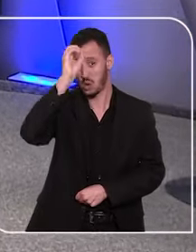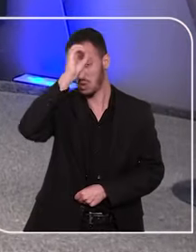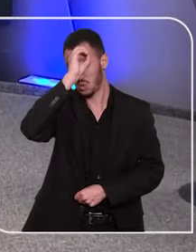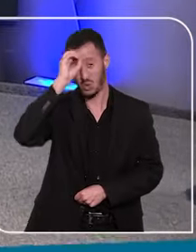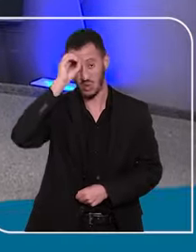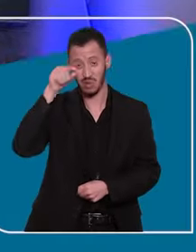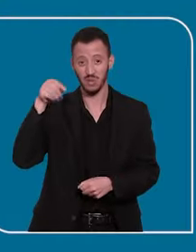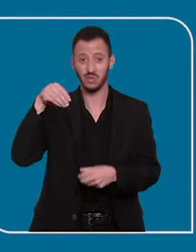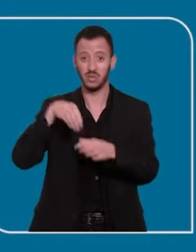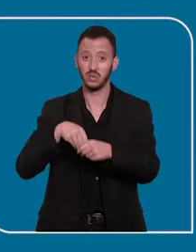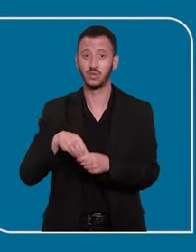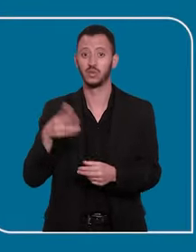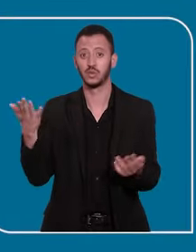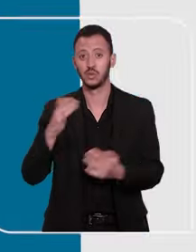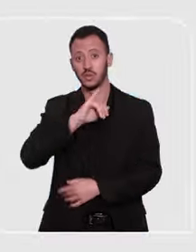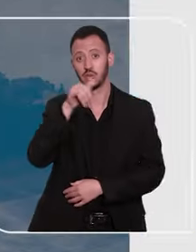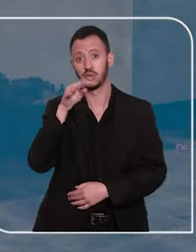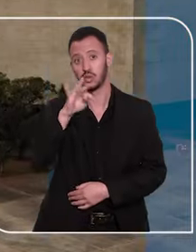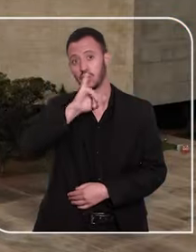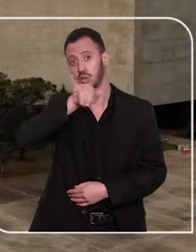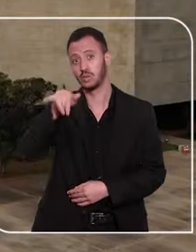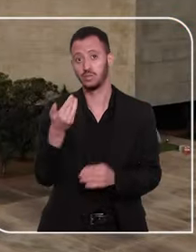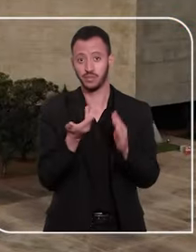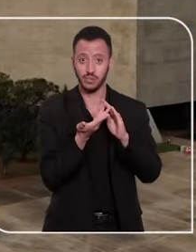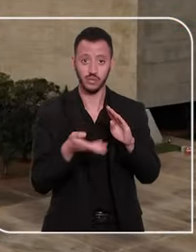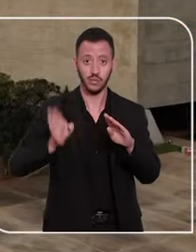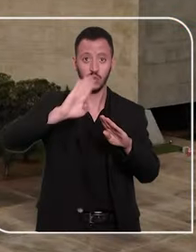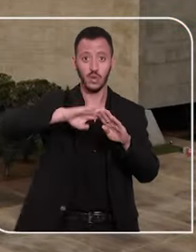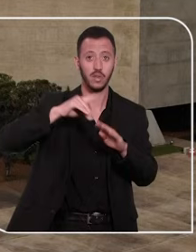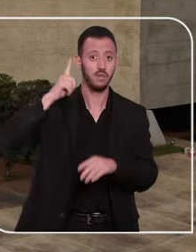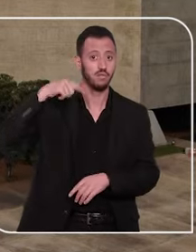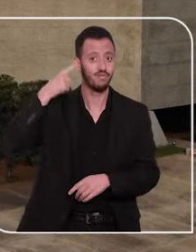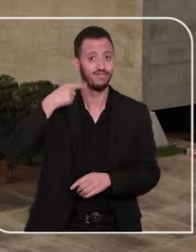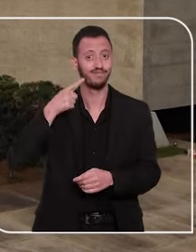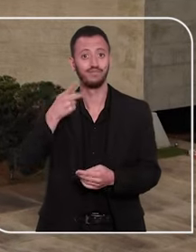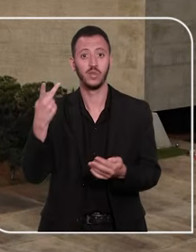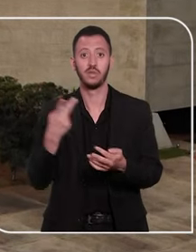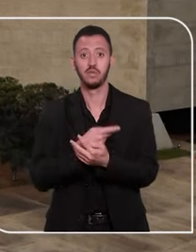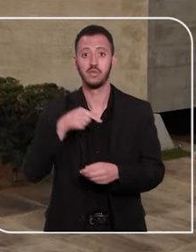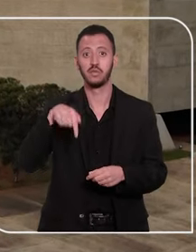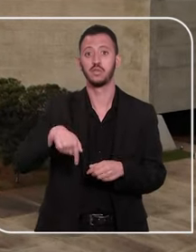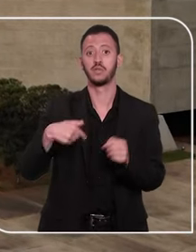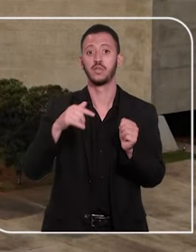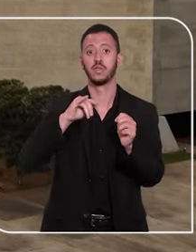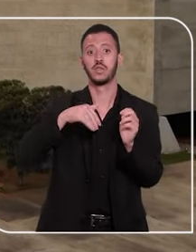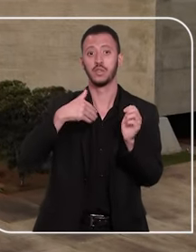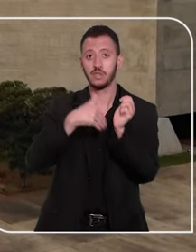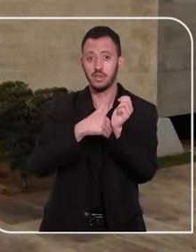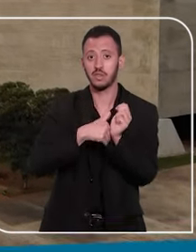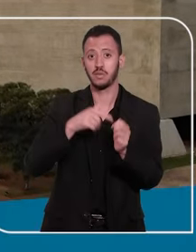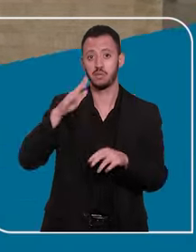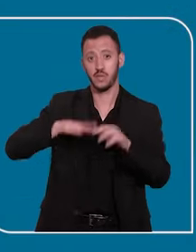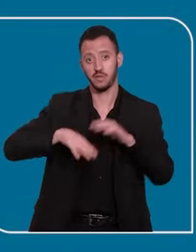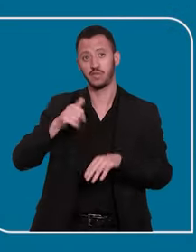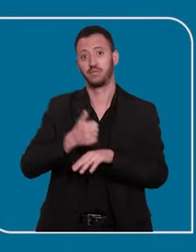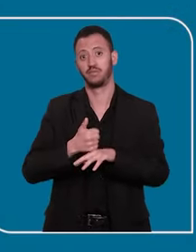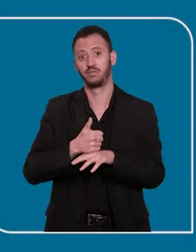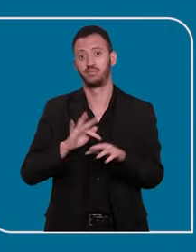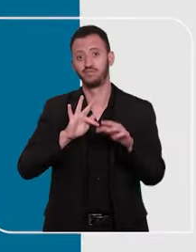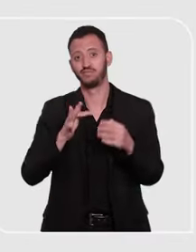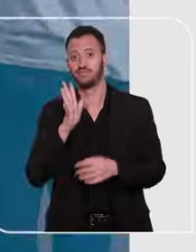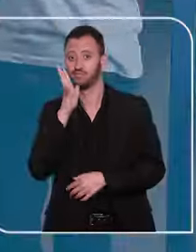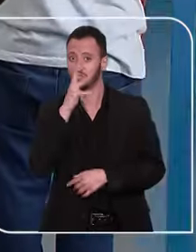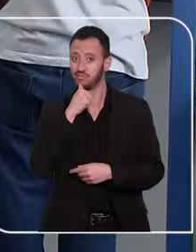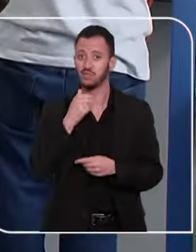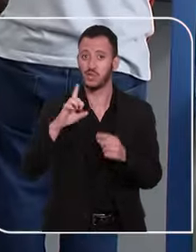preso injustamente STJ invalida delação de advogado que violou o sigilo profissional e